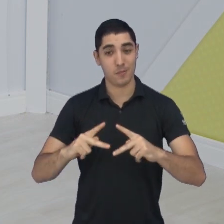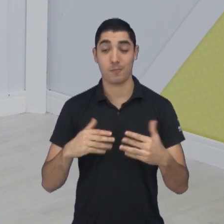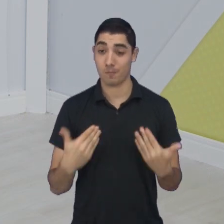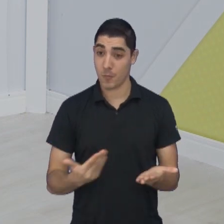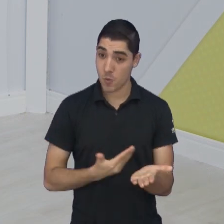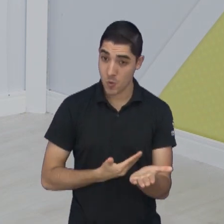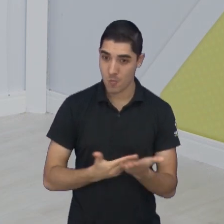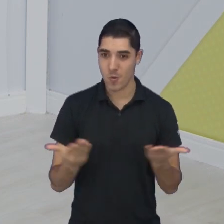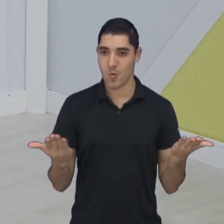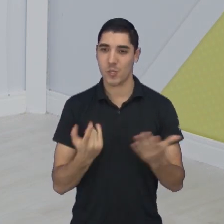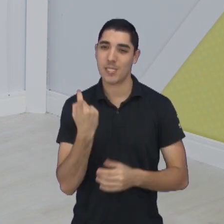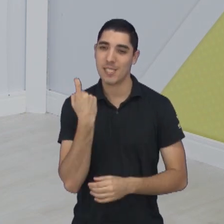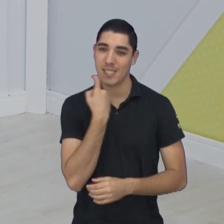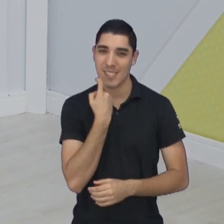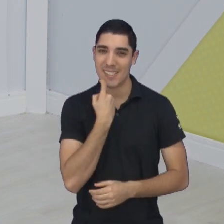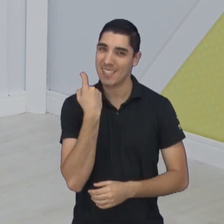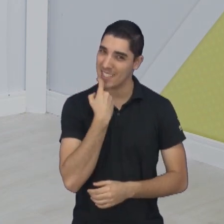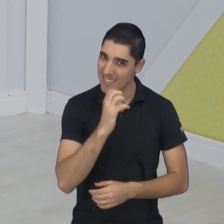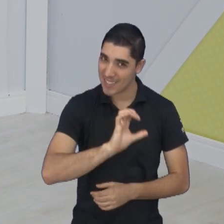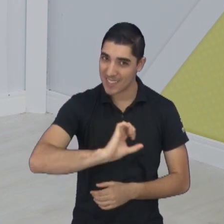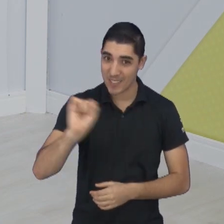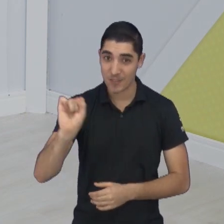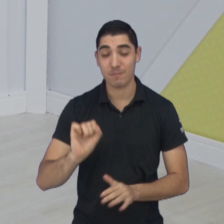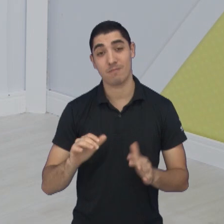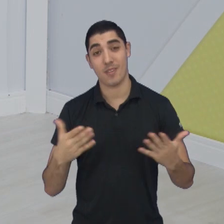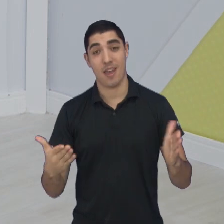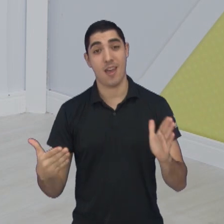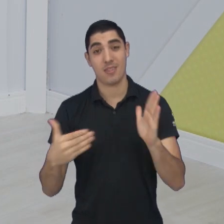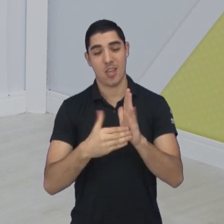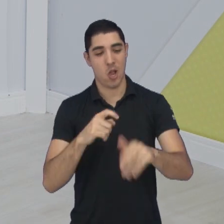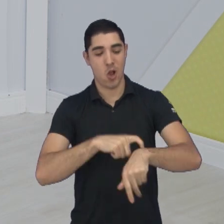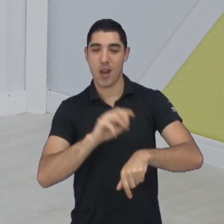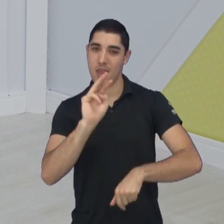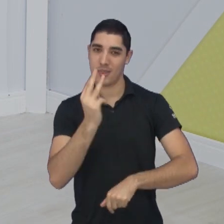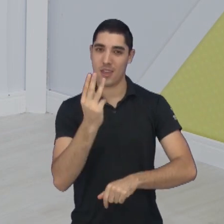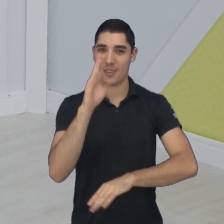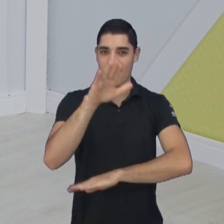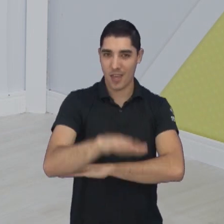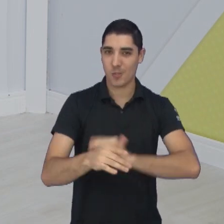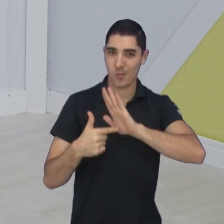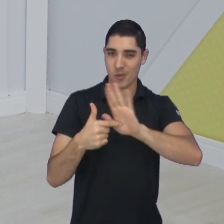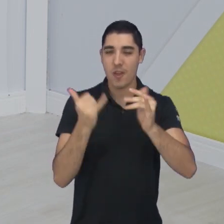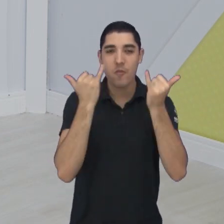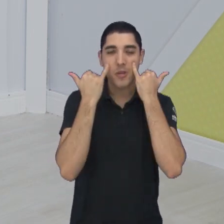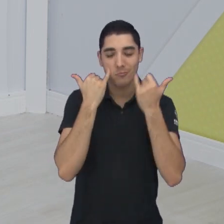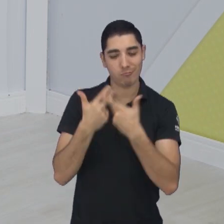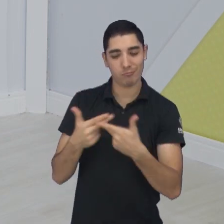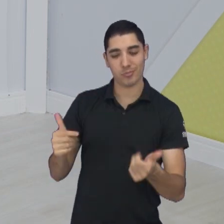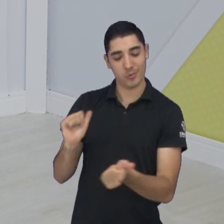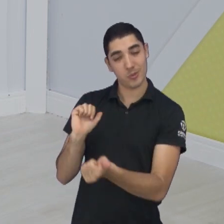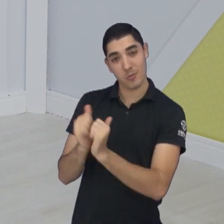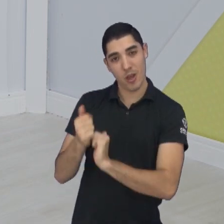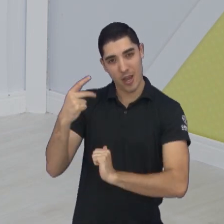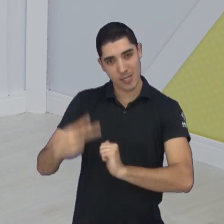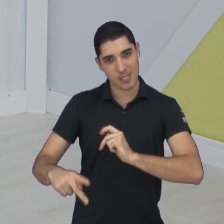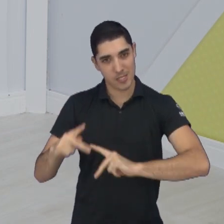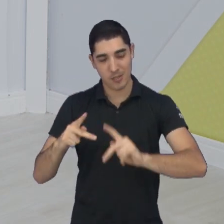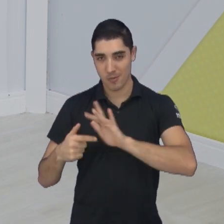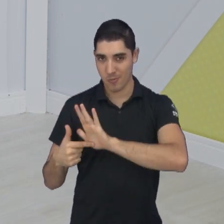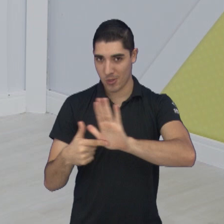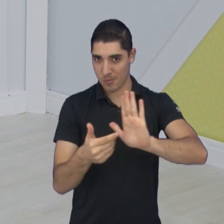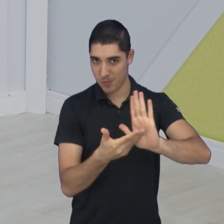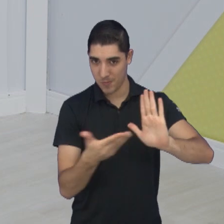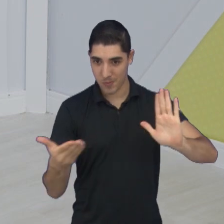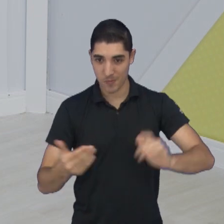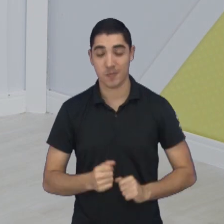chegando nesta sexta-feira, sextou, hein? Até às 3 da tarde, trazendo as principais informações do esporte aqui